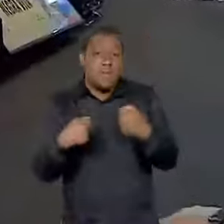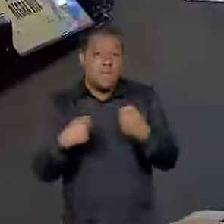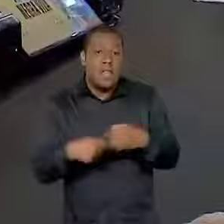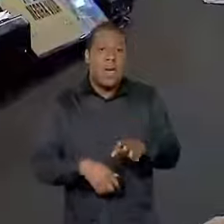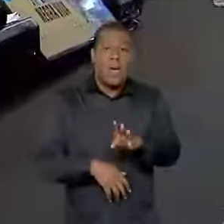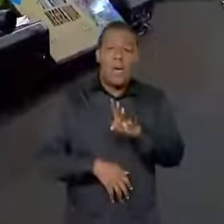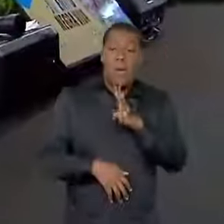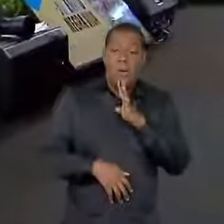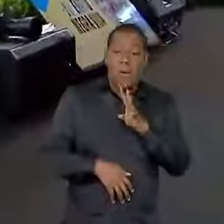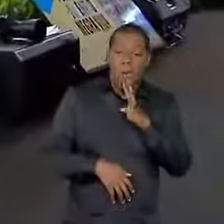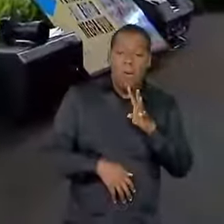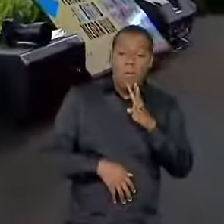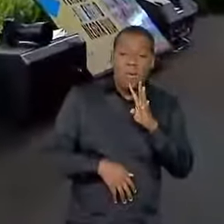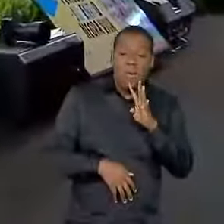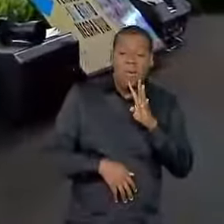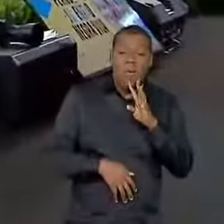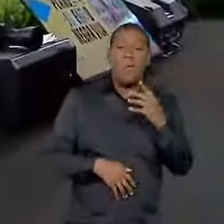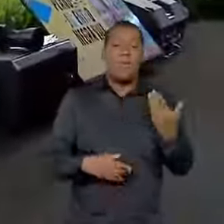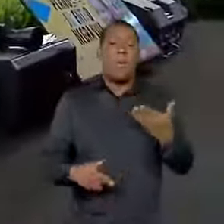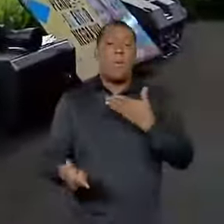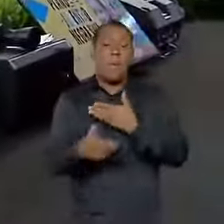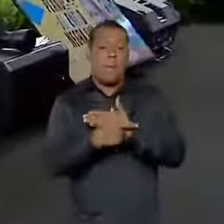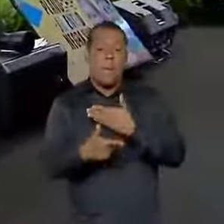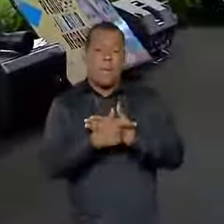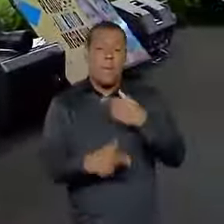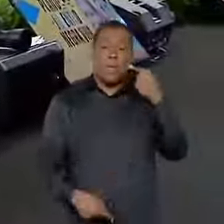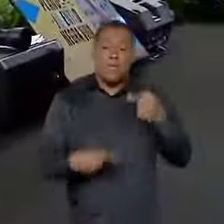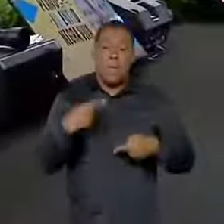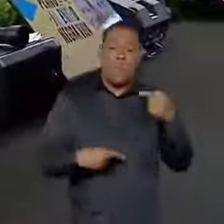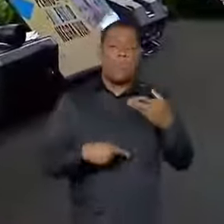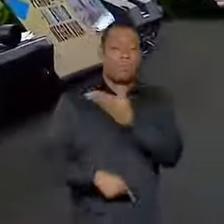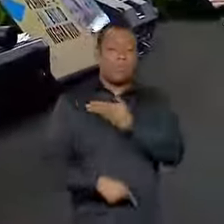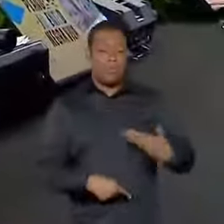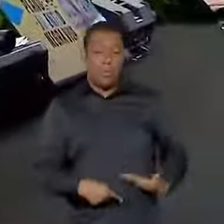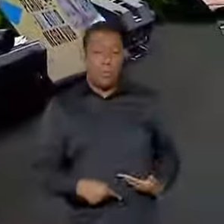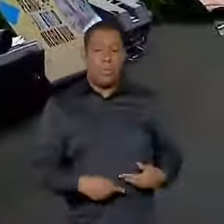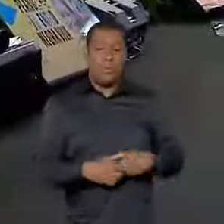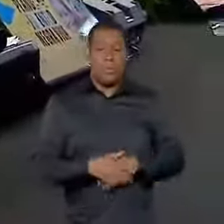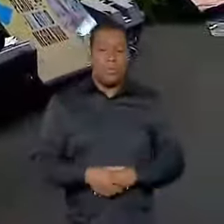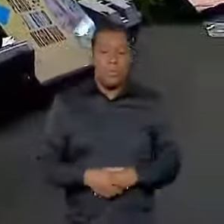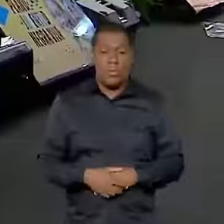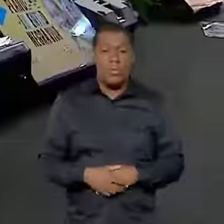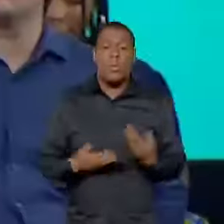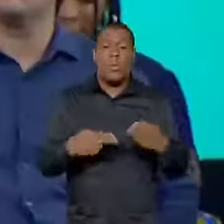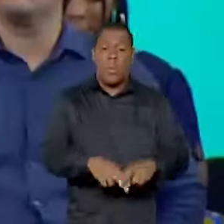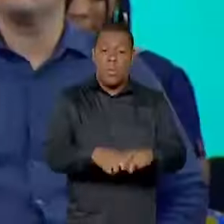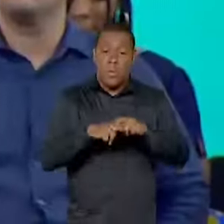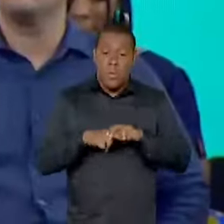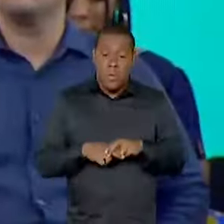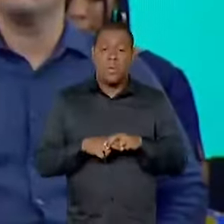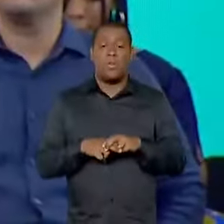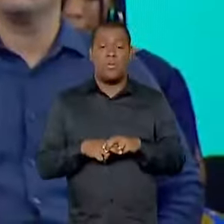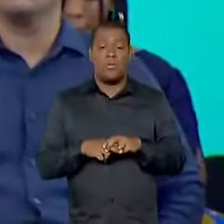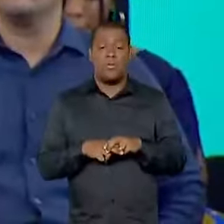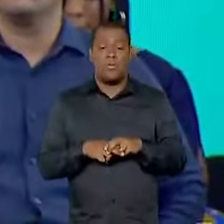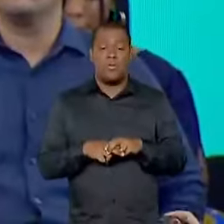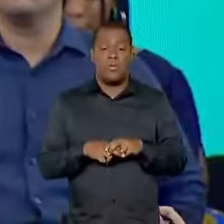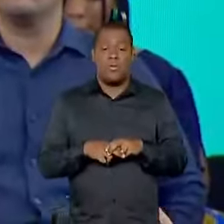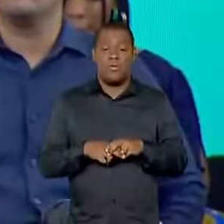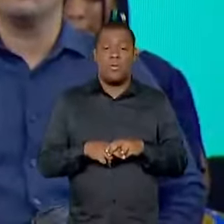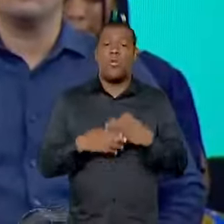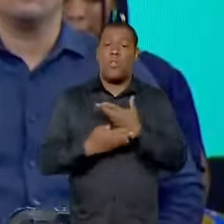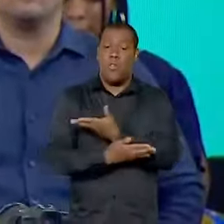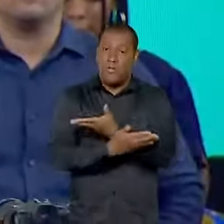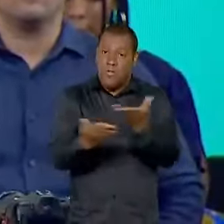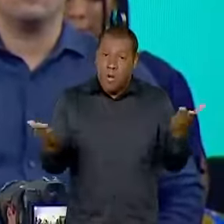para que serve a política que nós estamos anunciando. Portanto, vocês serão a nossa